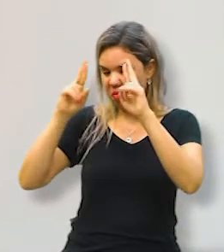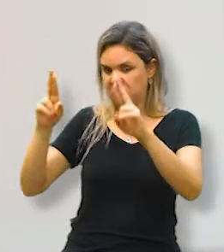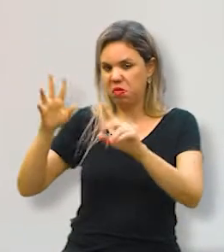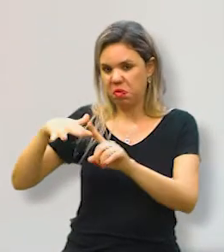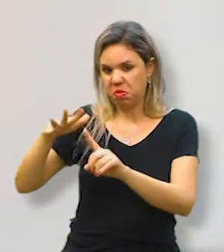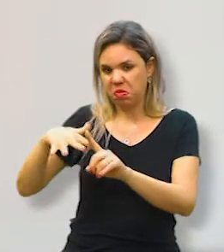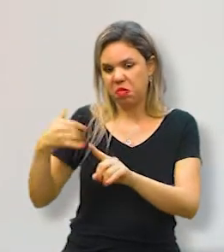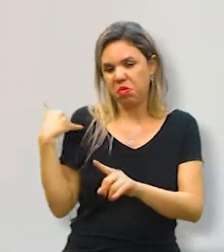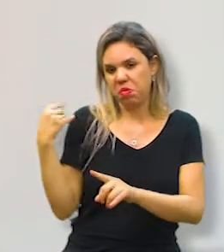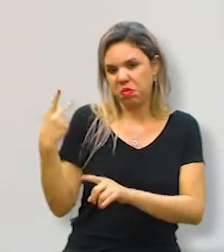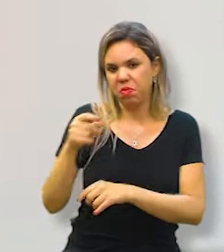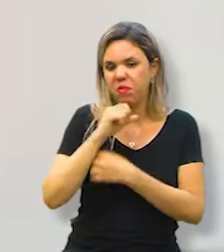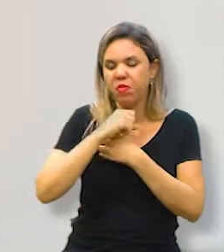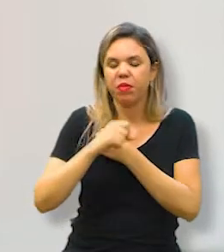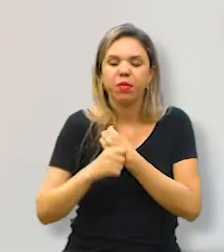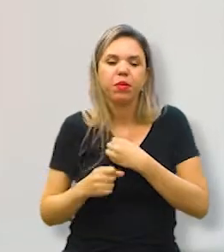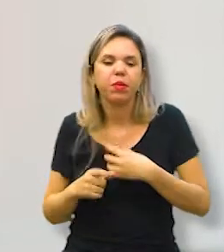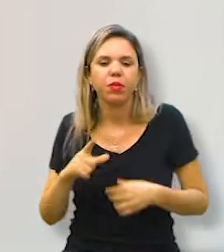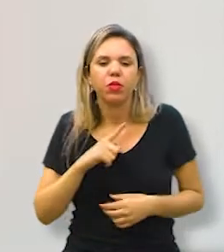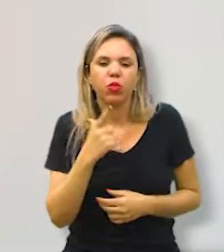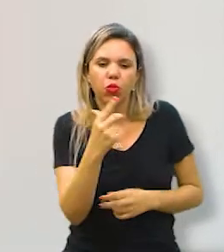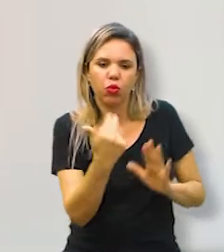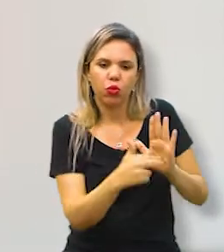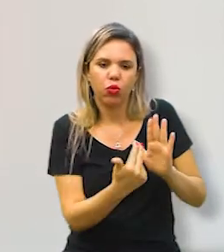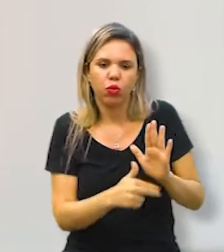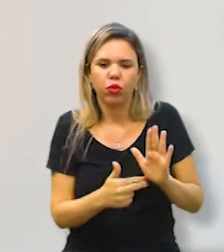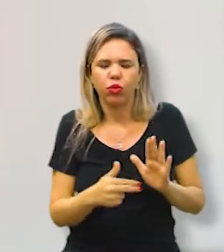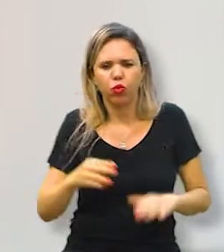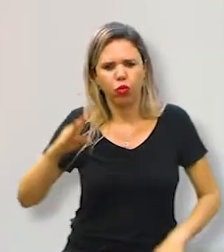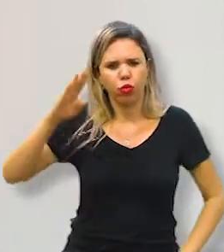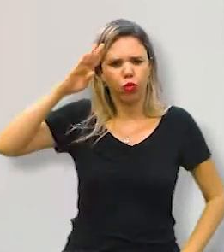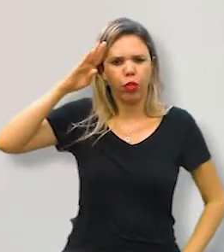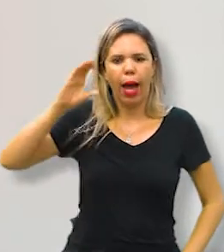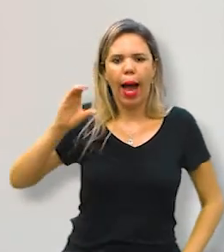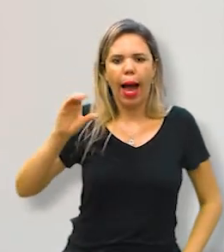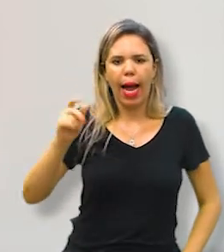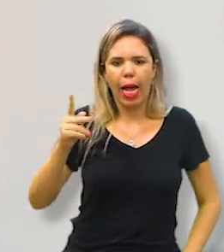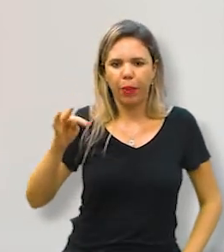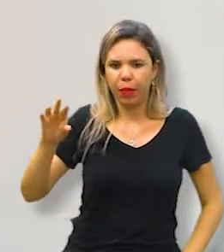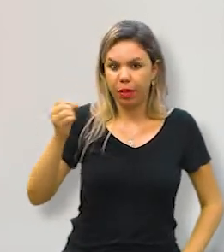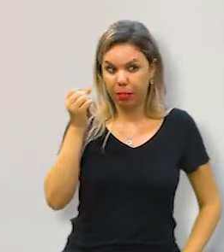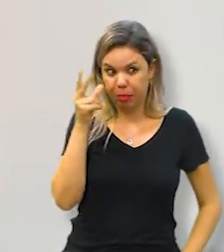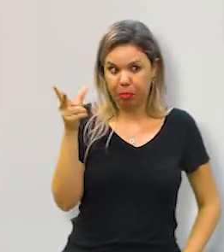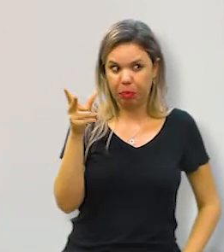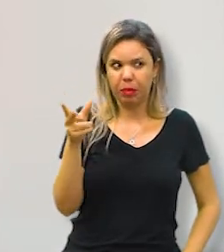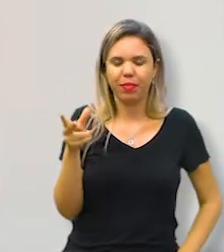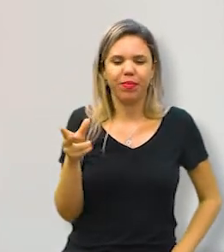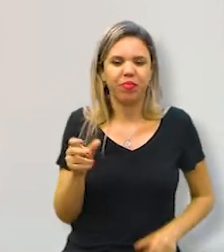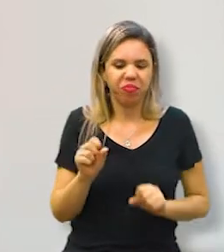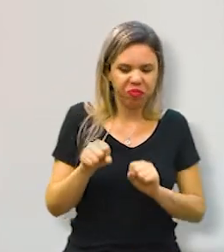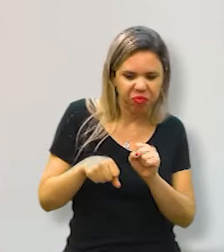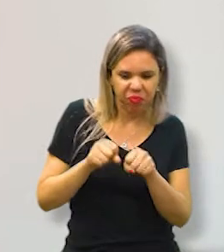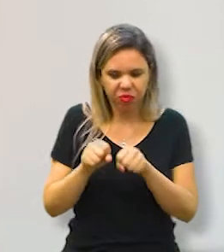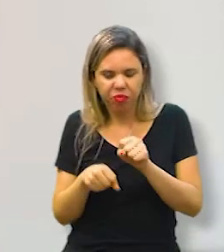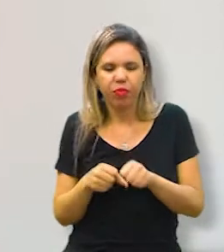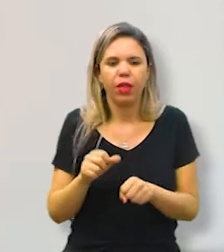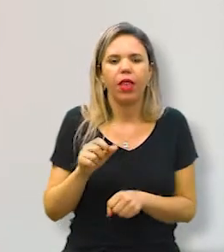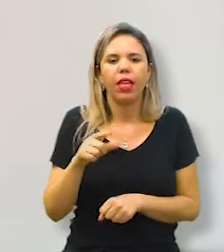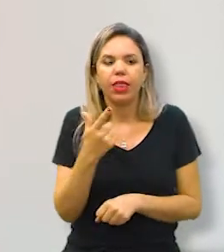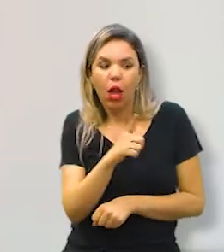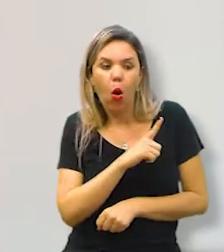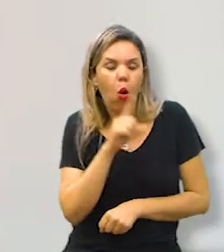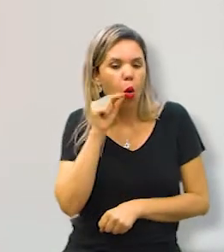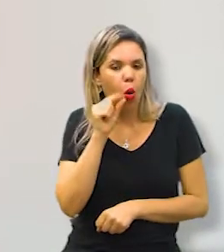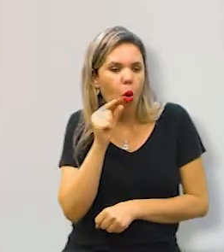pela idade dele. Temos o Capitão, que é bem espertinho. Temos a Andorinha, que